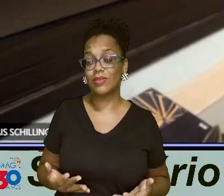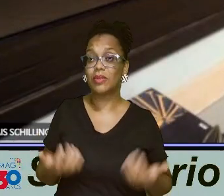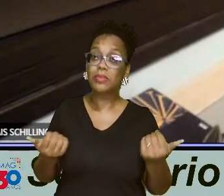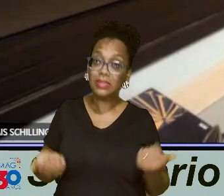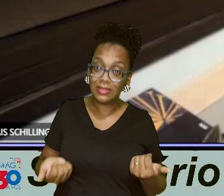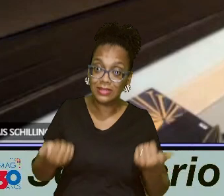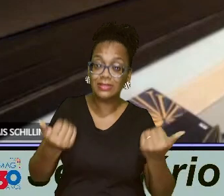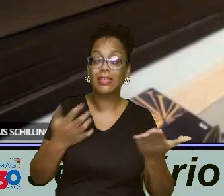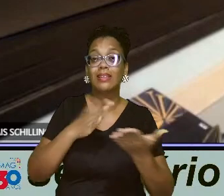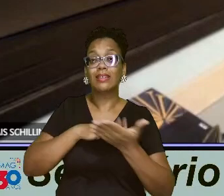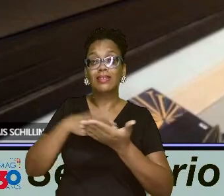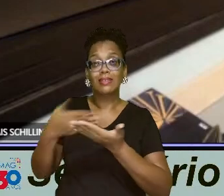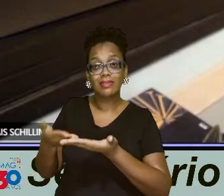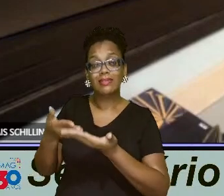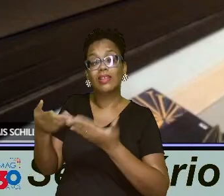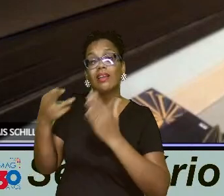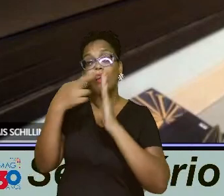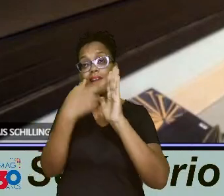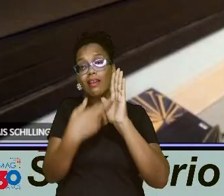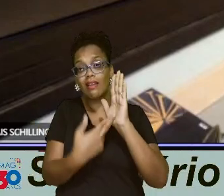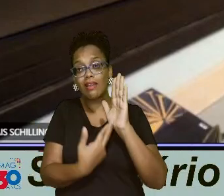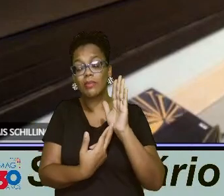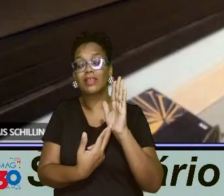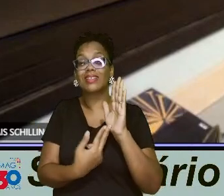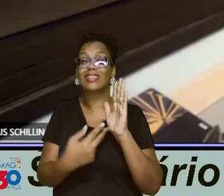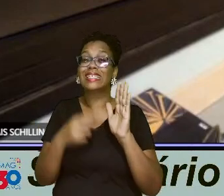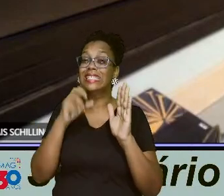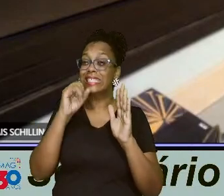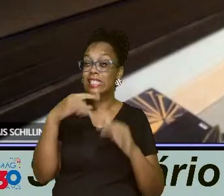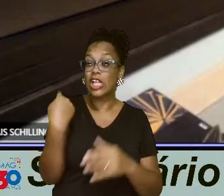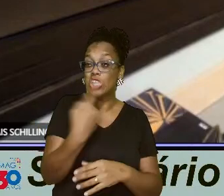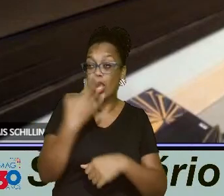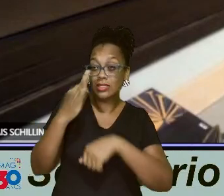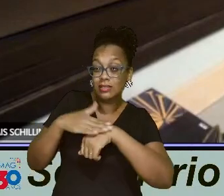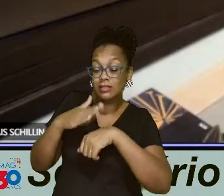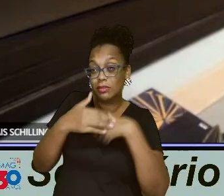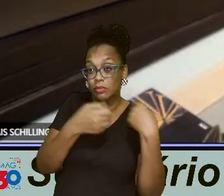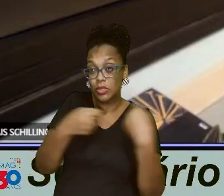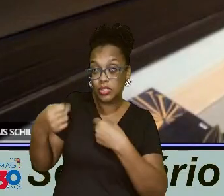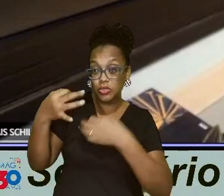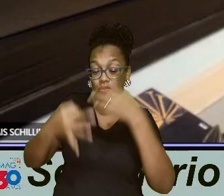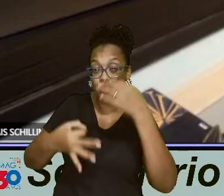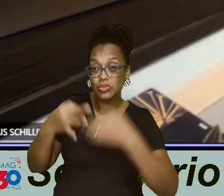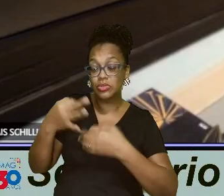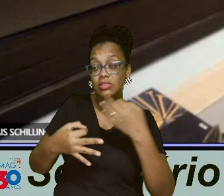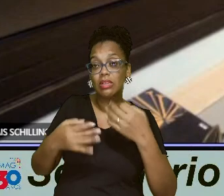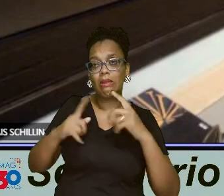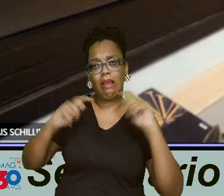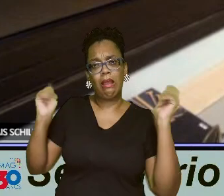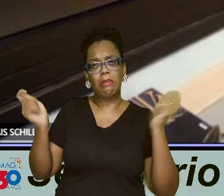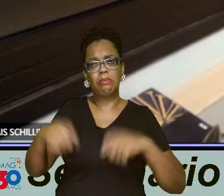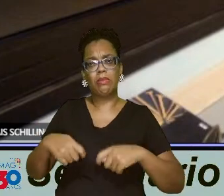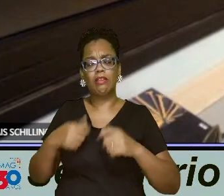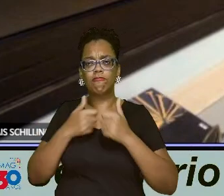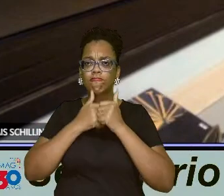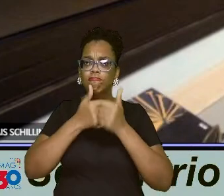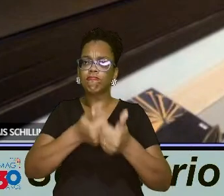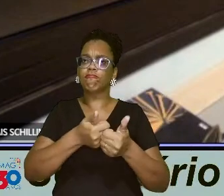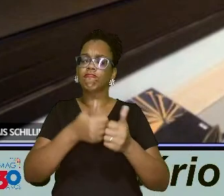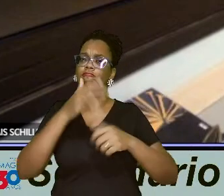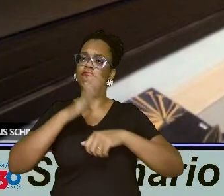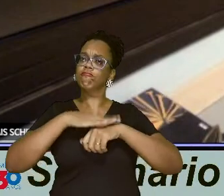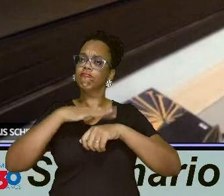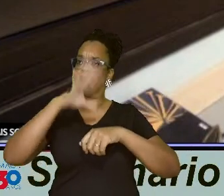a interpretação das normas. E nós, se nós mesmos, enquanto Poder Judiciário, formos capazes de seguir as nossas